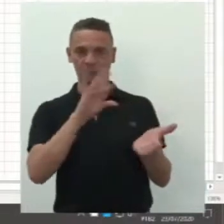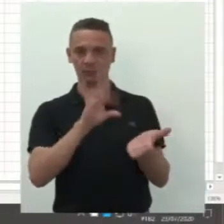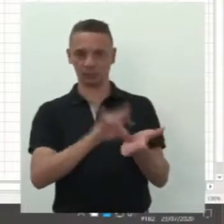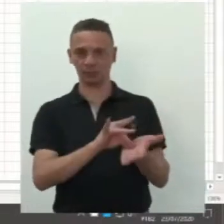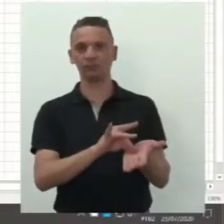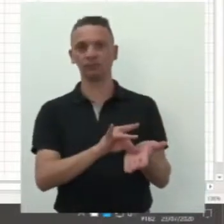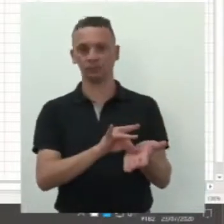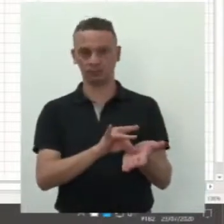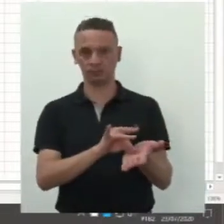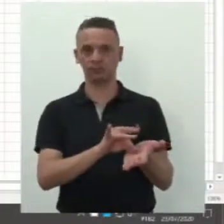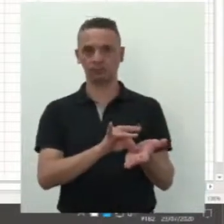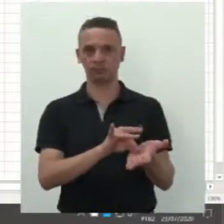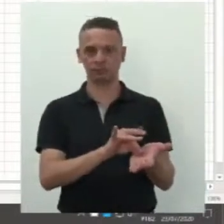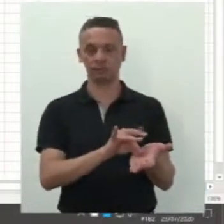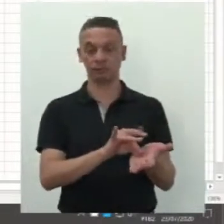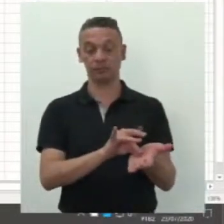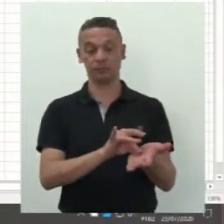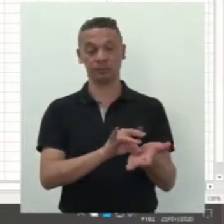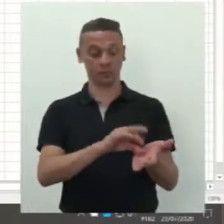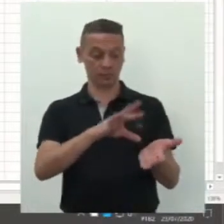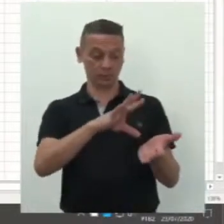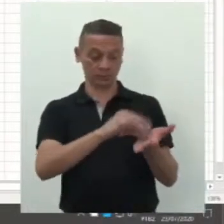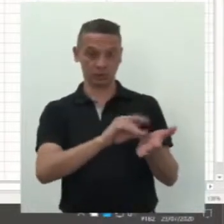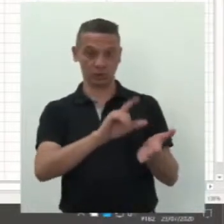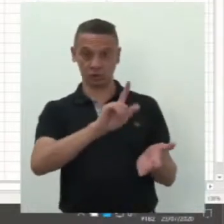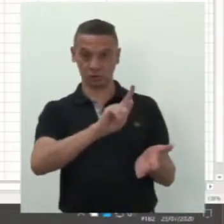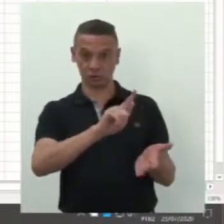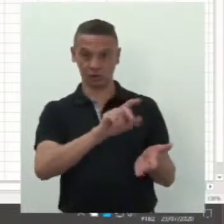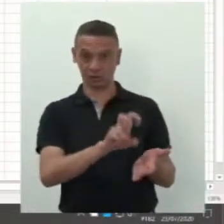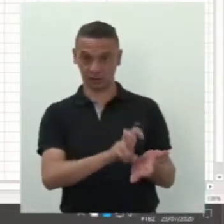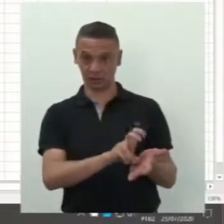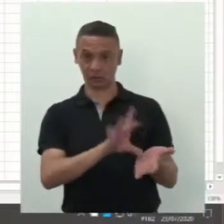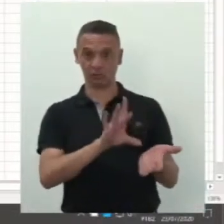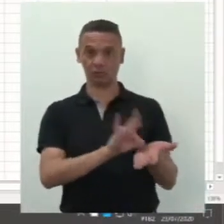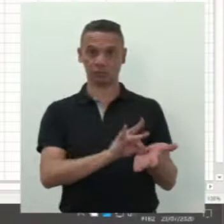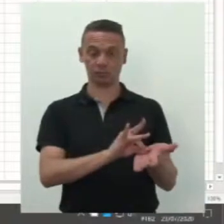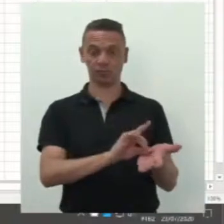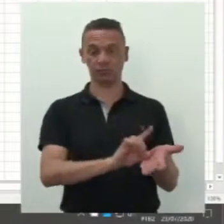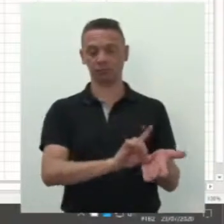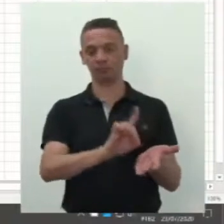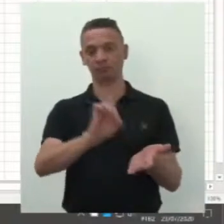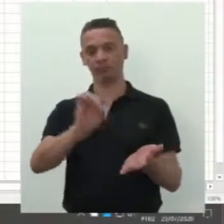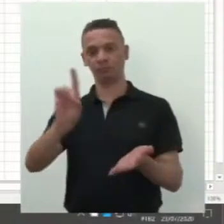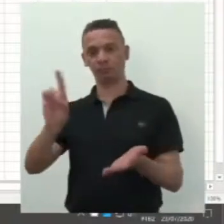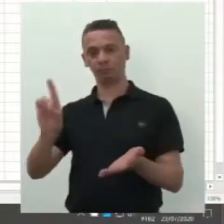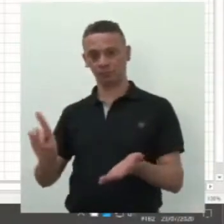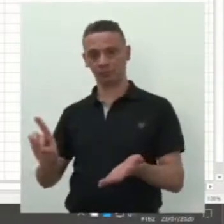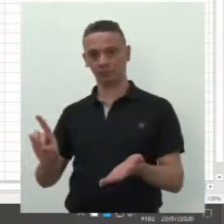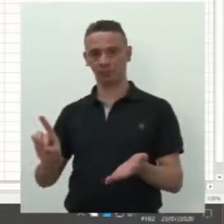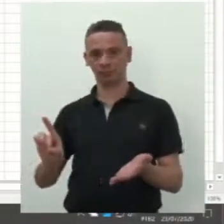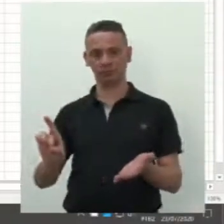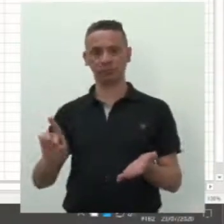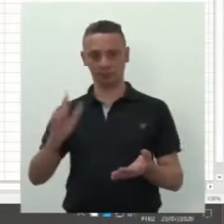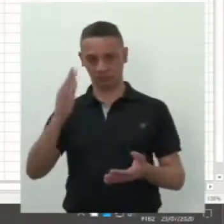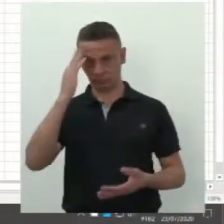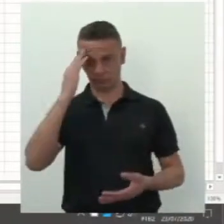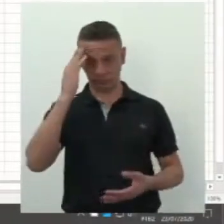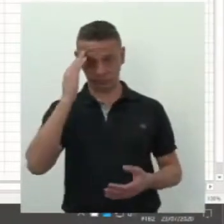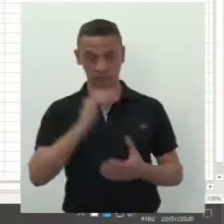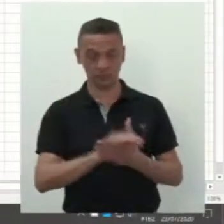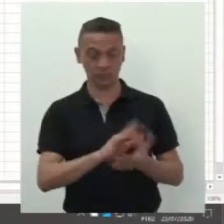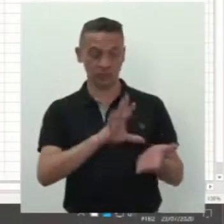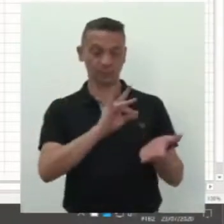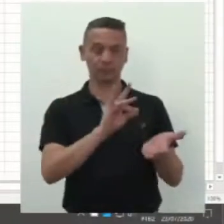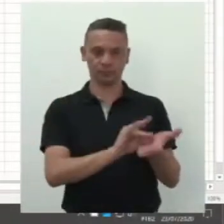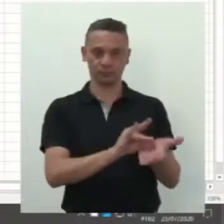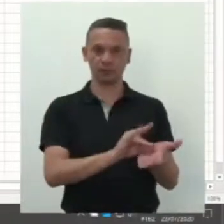a célula aqui, ó, coluna G, linha 5, ela fica com conteúdo, porque eu copiei ela, não arrastei. Então, eu copiei e